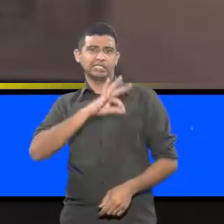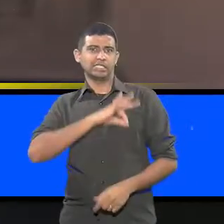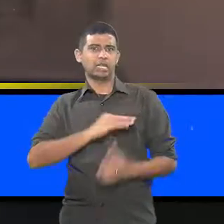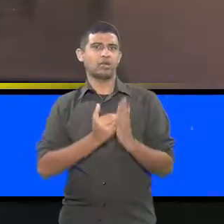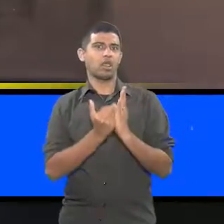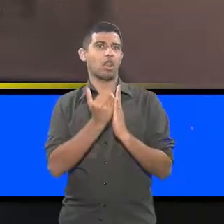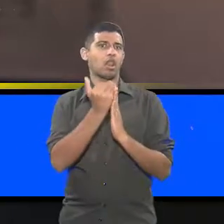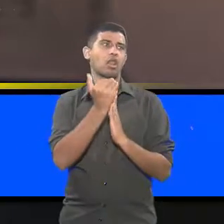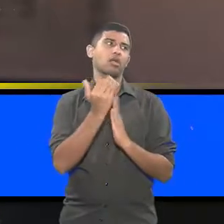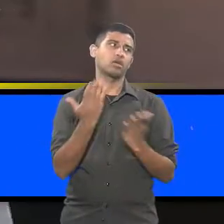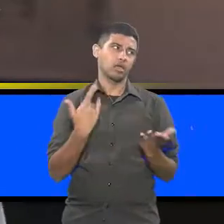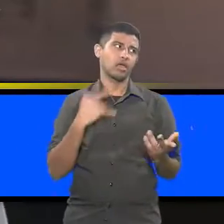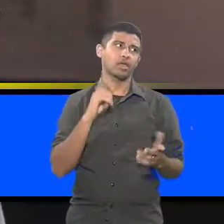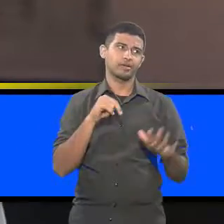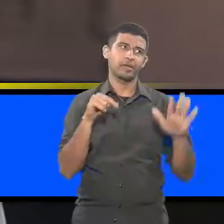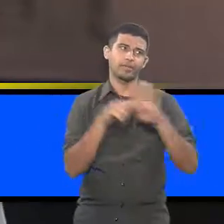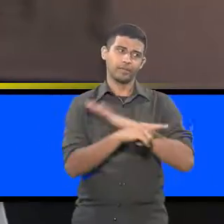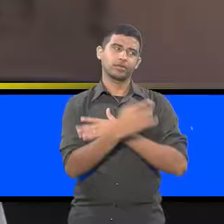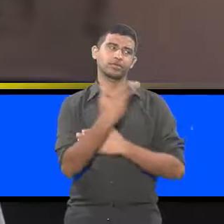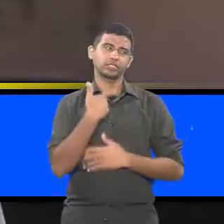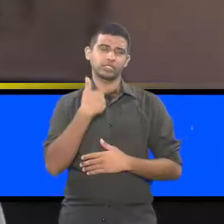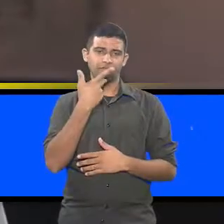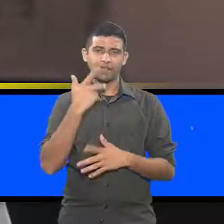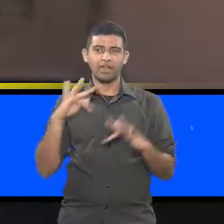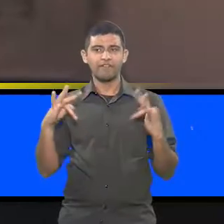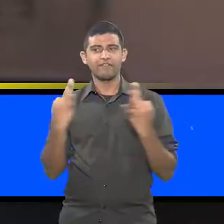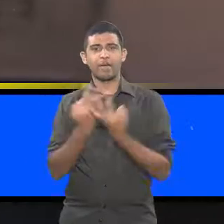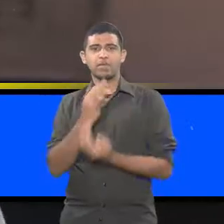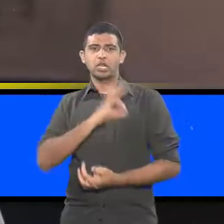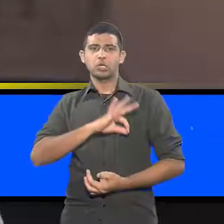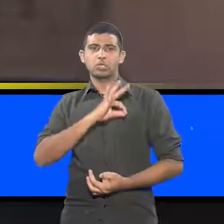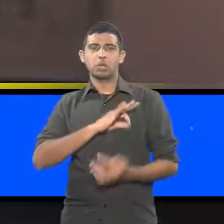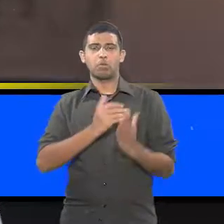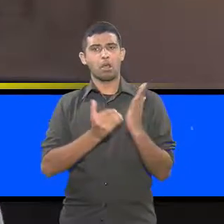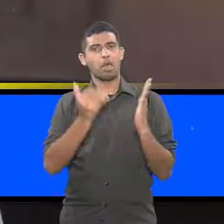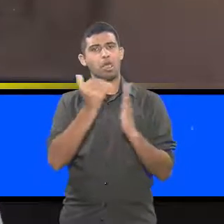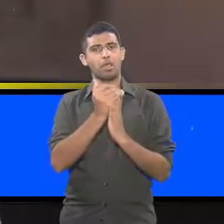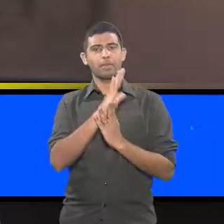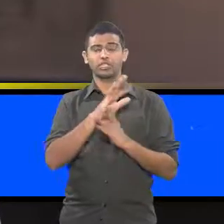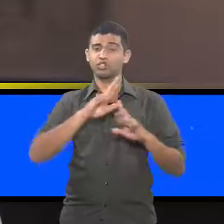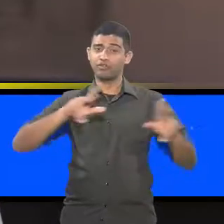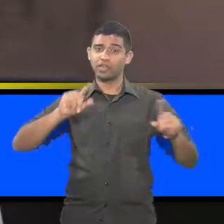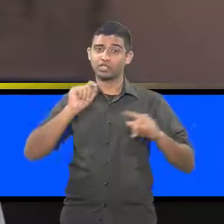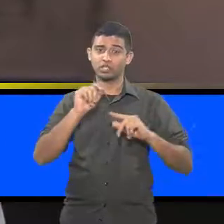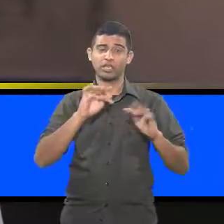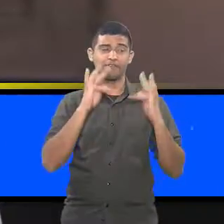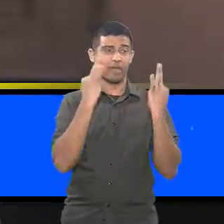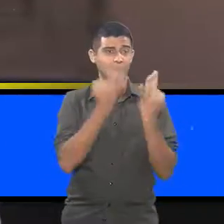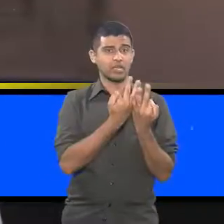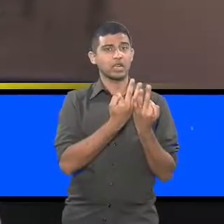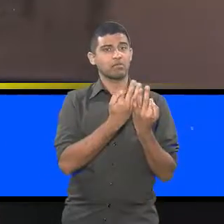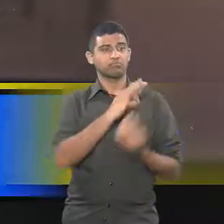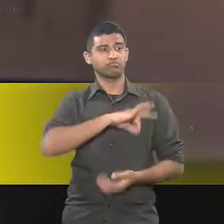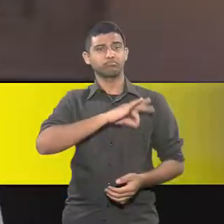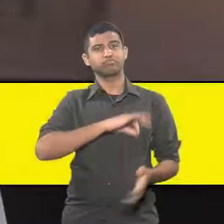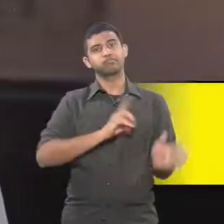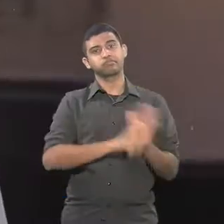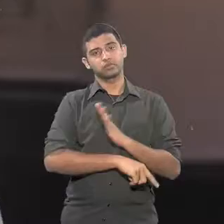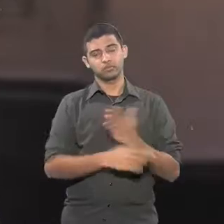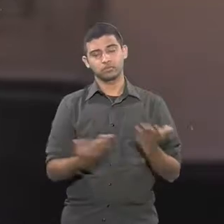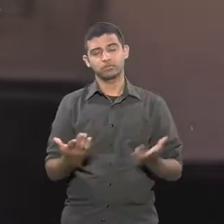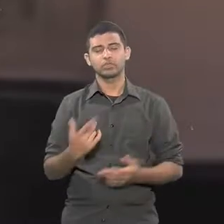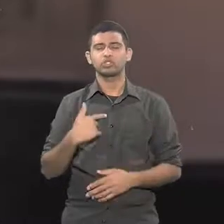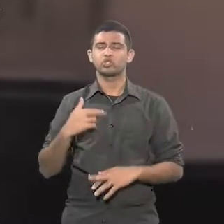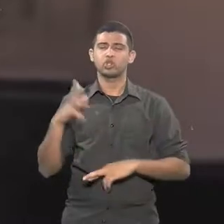uma incidência maior uma coisa que eu queria te perguntar. Nessas famílias de maiores rendimentos do que na de menor rendimento. Mas a gente observa a